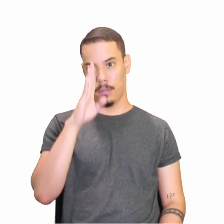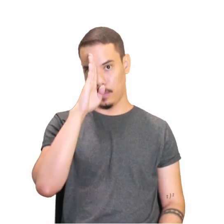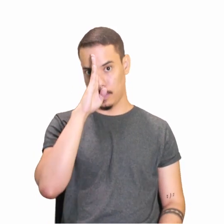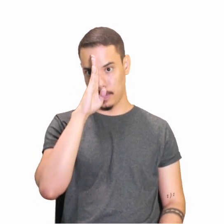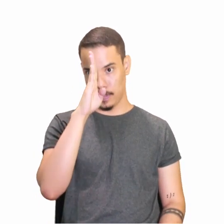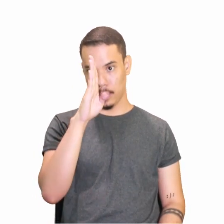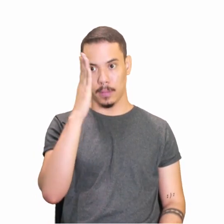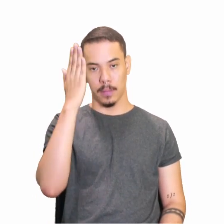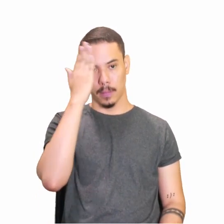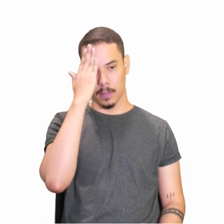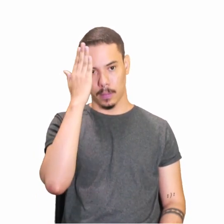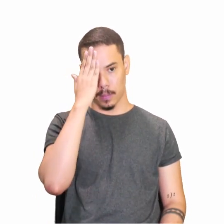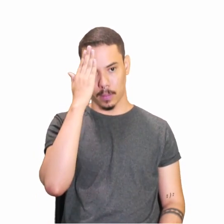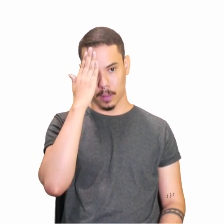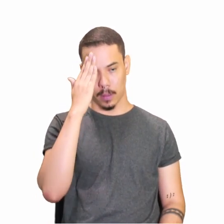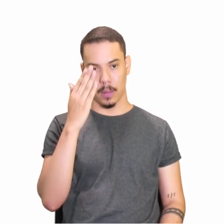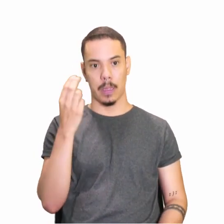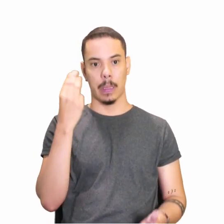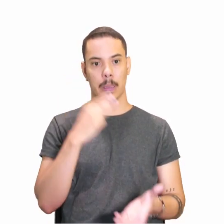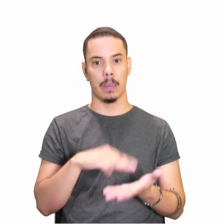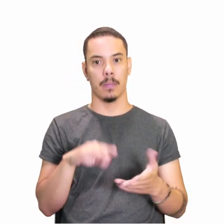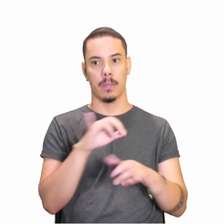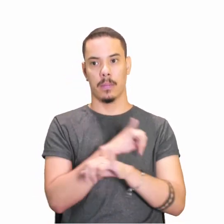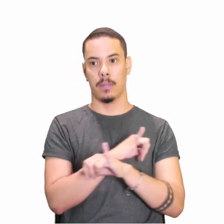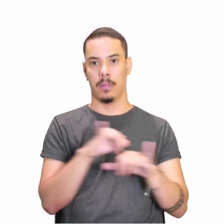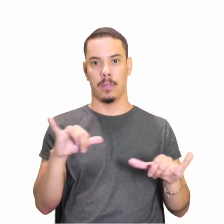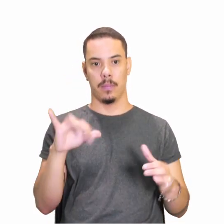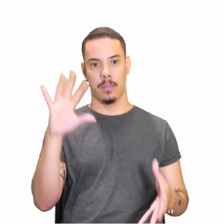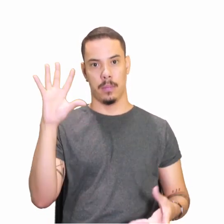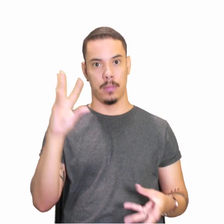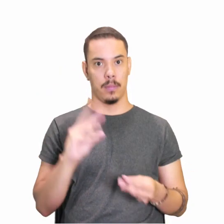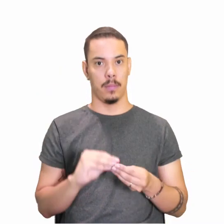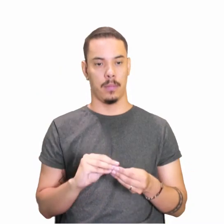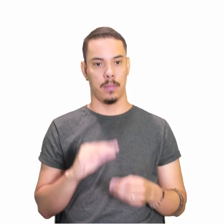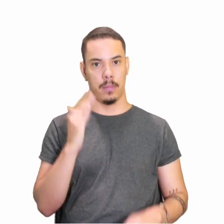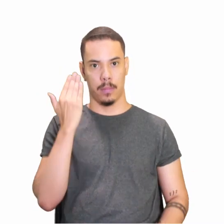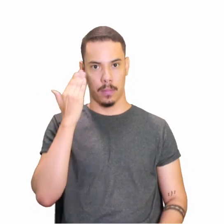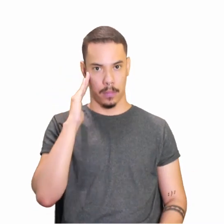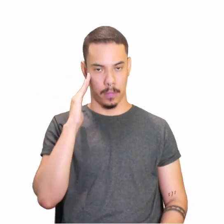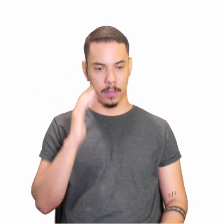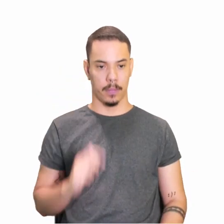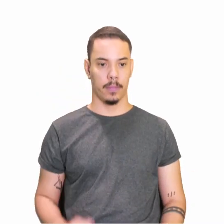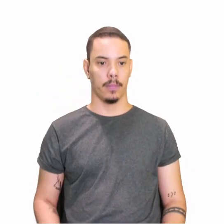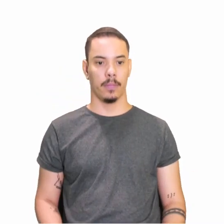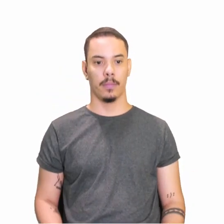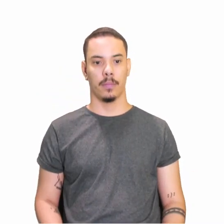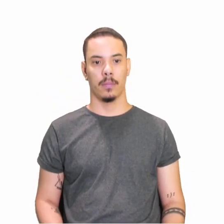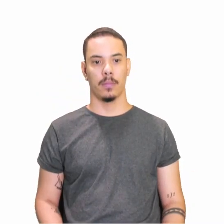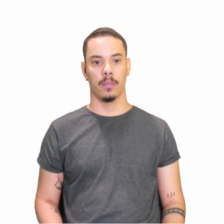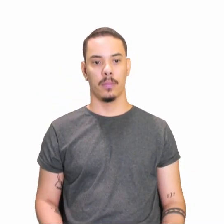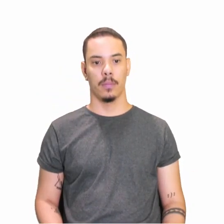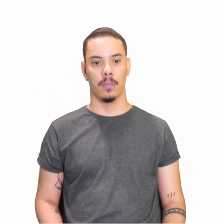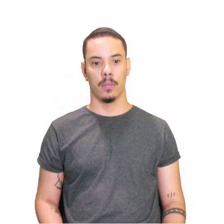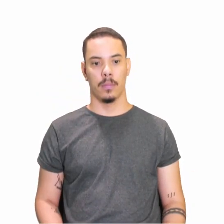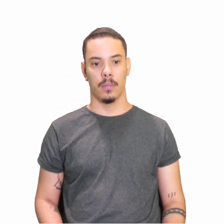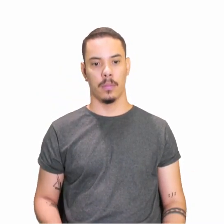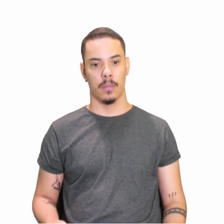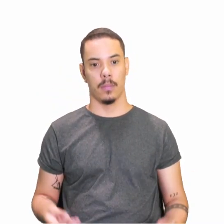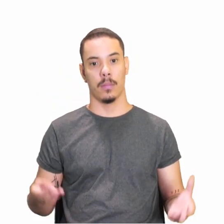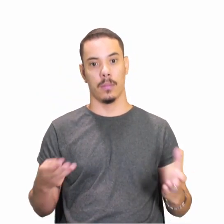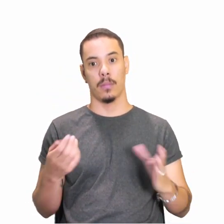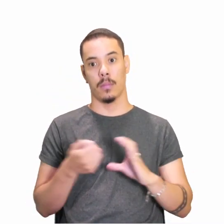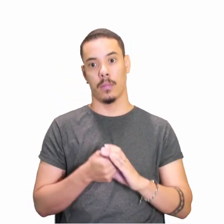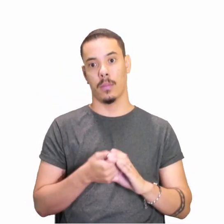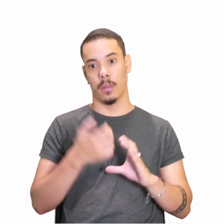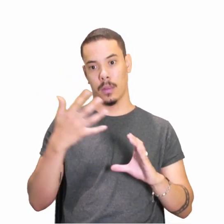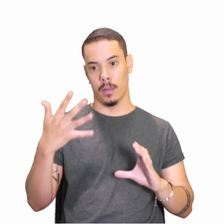é saber que a mensagem foi entendida, certo? Então, as características da